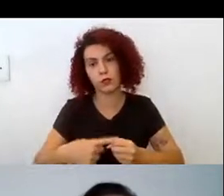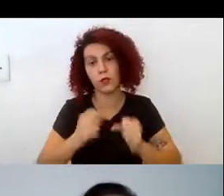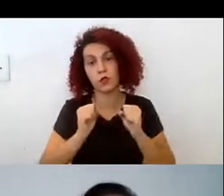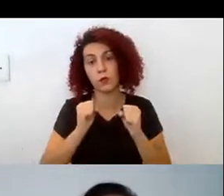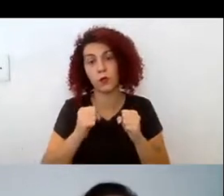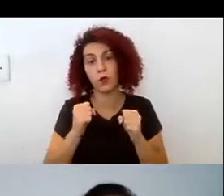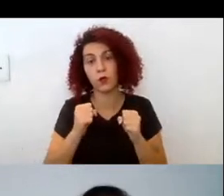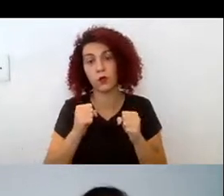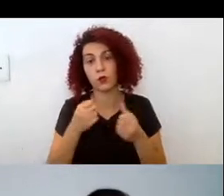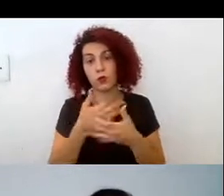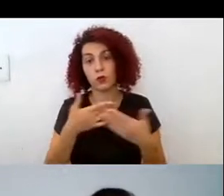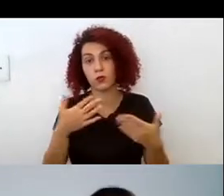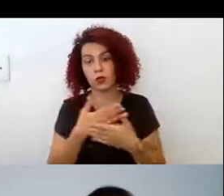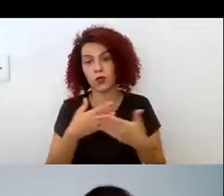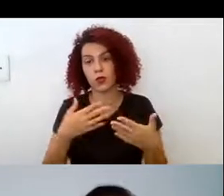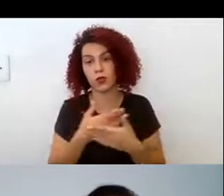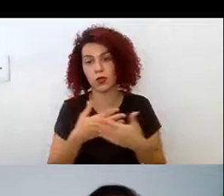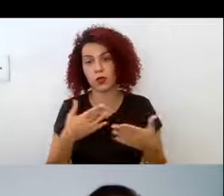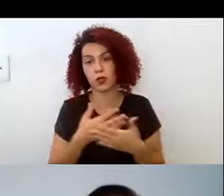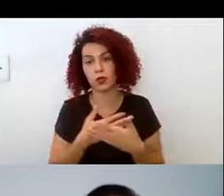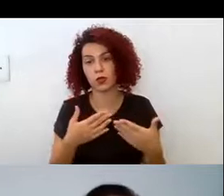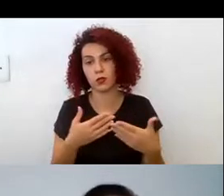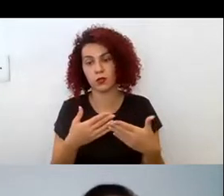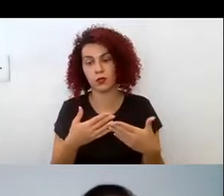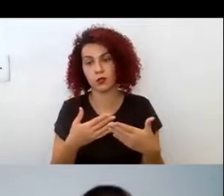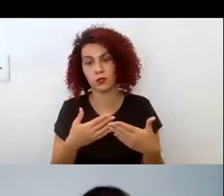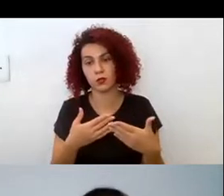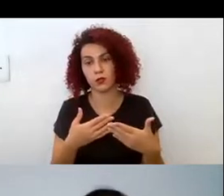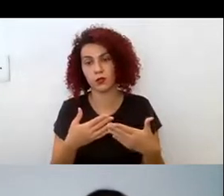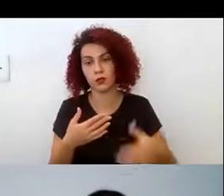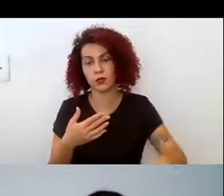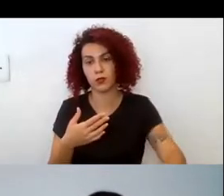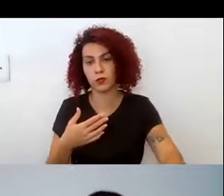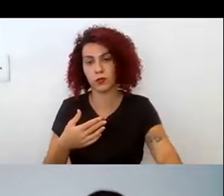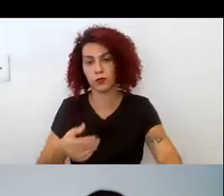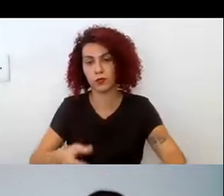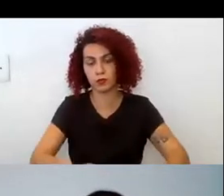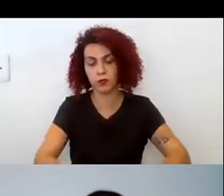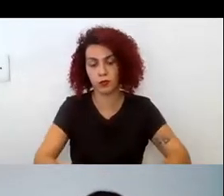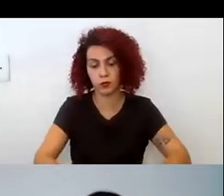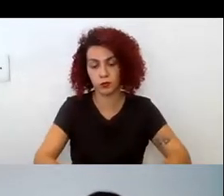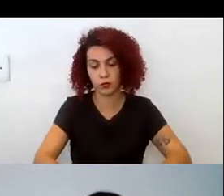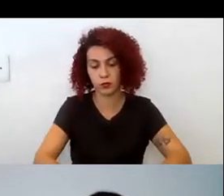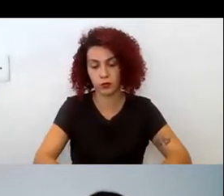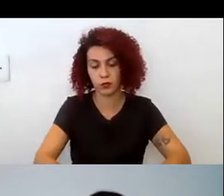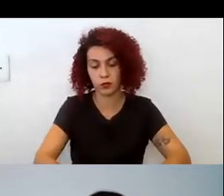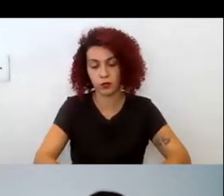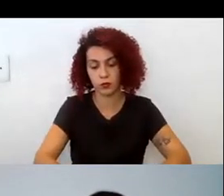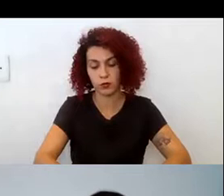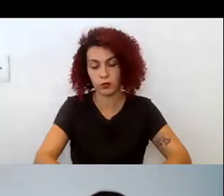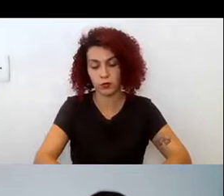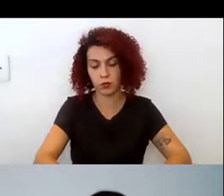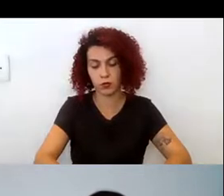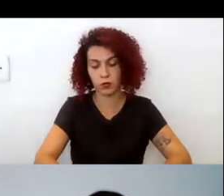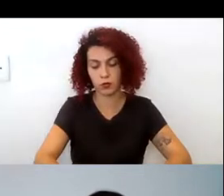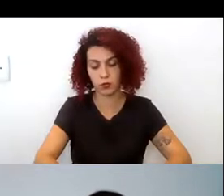morar no centro da cidade porque eu estou no interior quem Salvador não posso orar no centro da cidade né porque senão mesmo financeiro e tudo mais aquela senhora falei pra